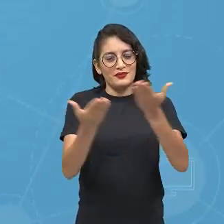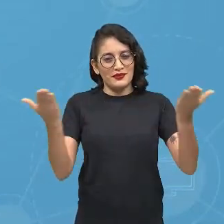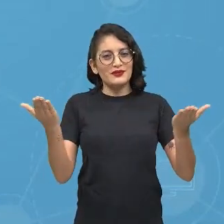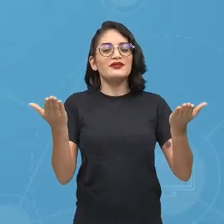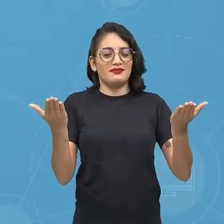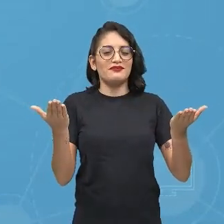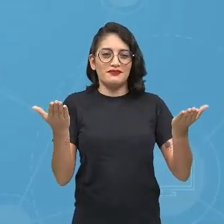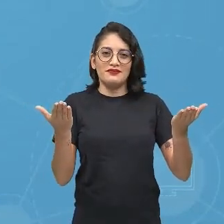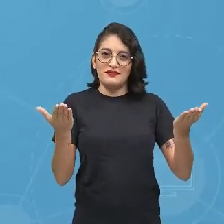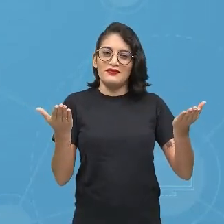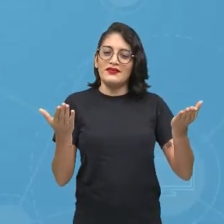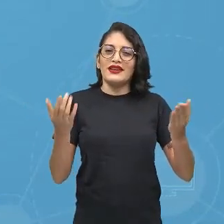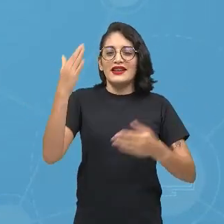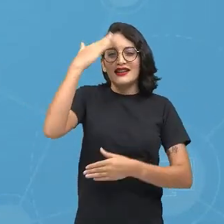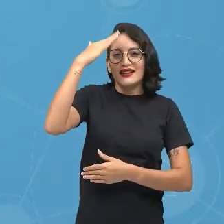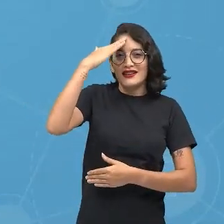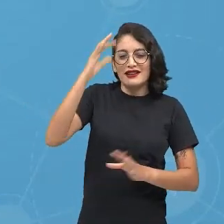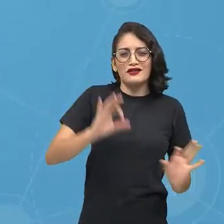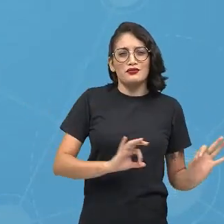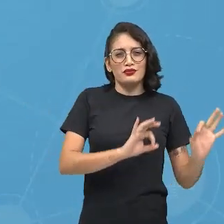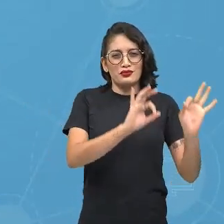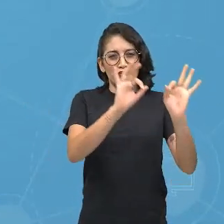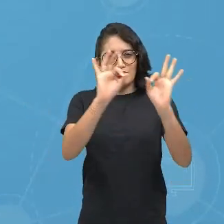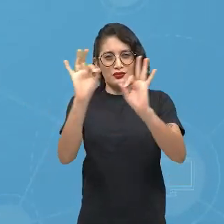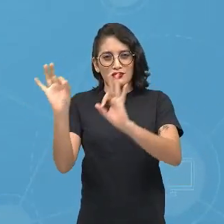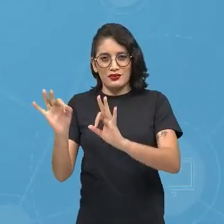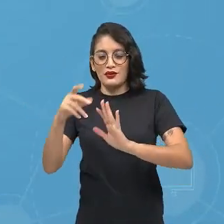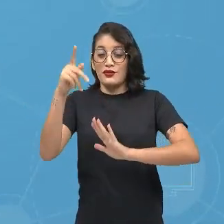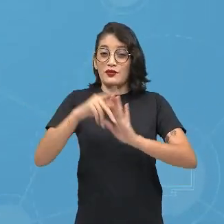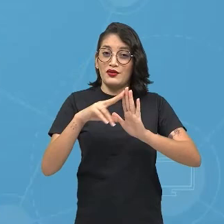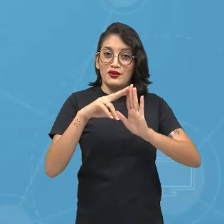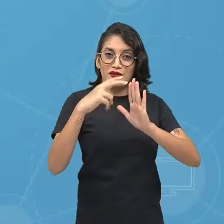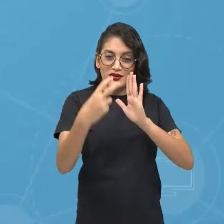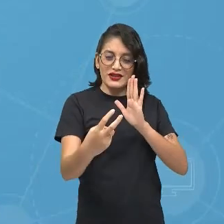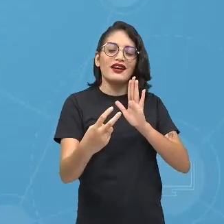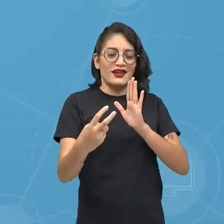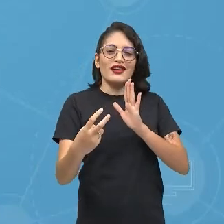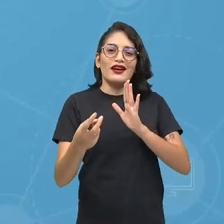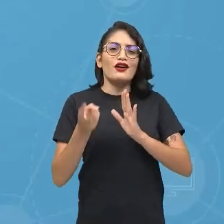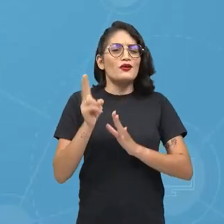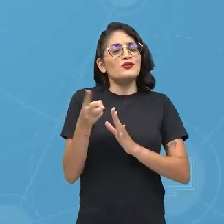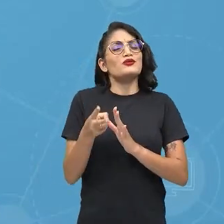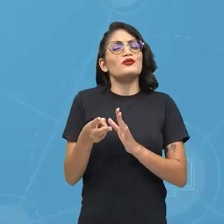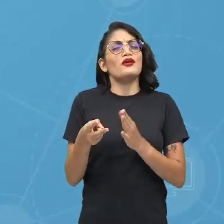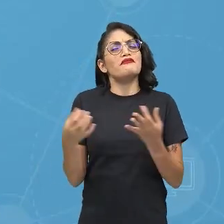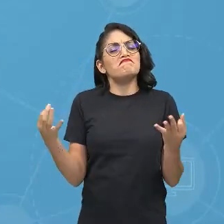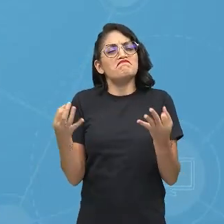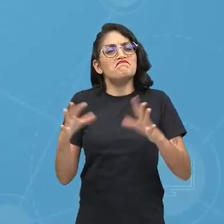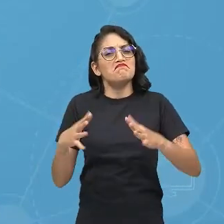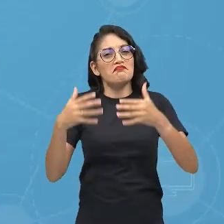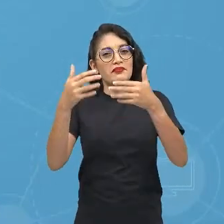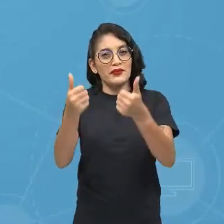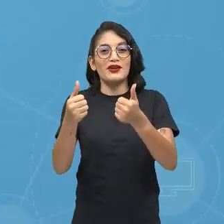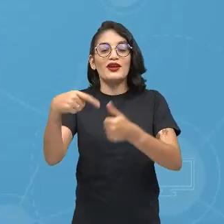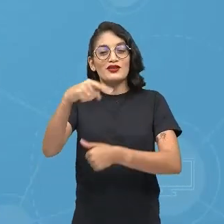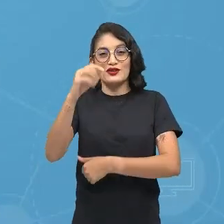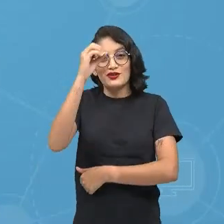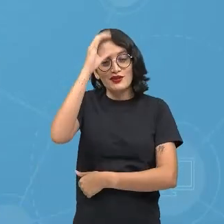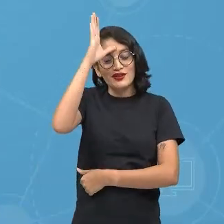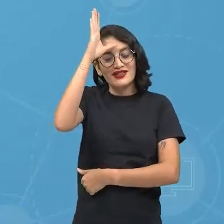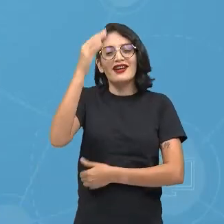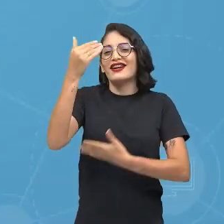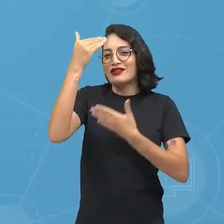tudo para que você possa acompanhar o Aula em Casa Amazonas sempre mais e aperfeiçoar ainda mais os seus conhecimentos, tá bom?